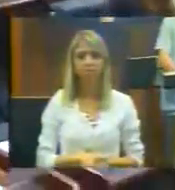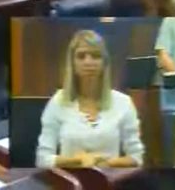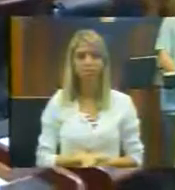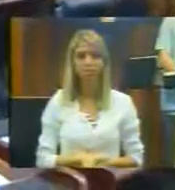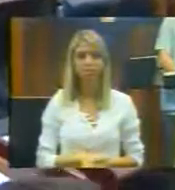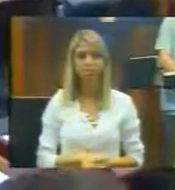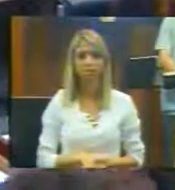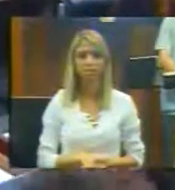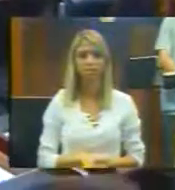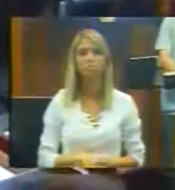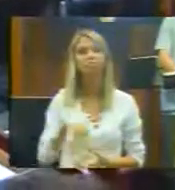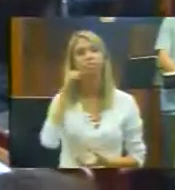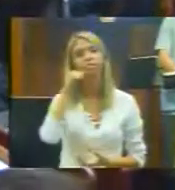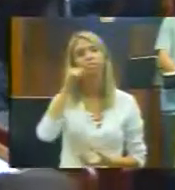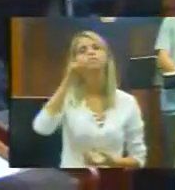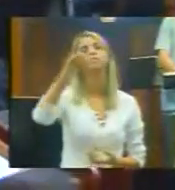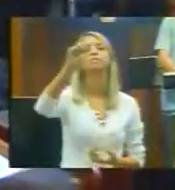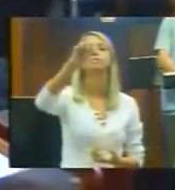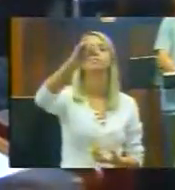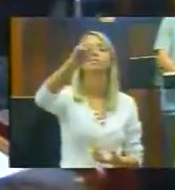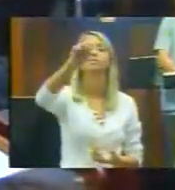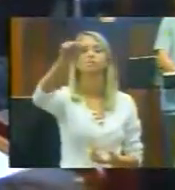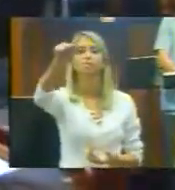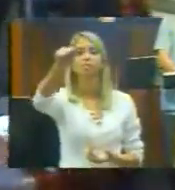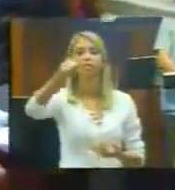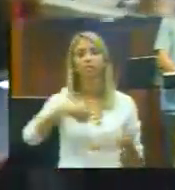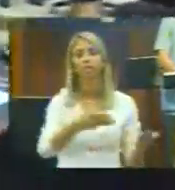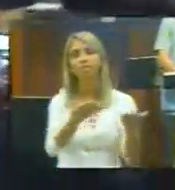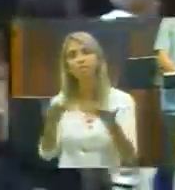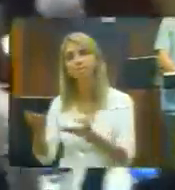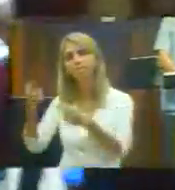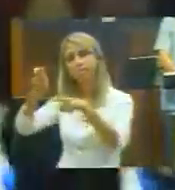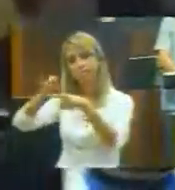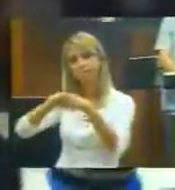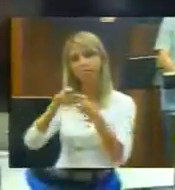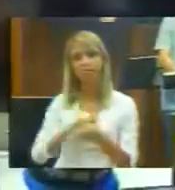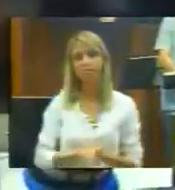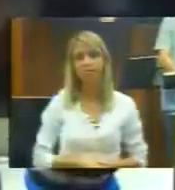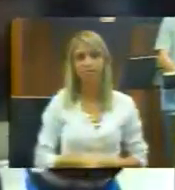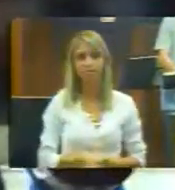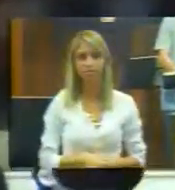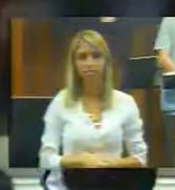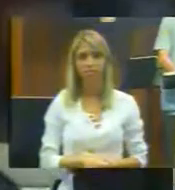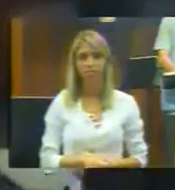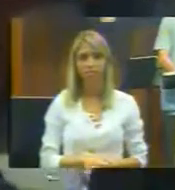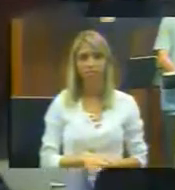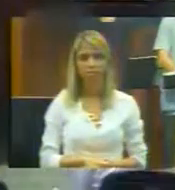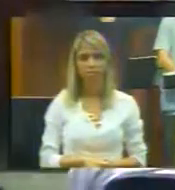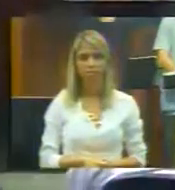A senhorita Raíssa Maria Cerqueira da Silva, por favor, tome seu assento.